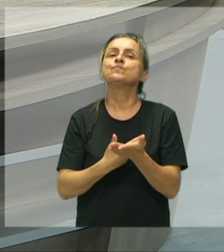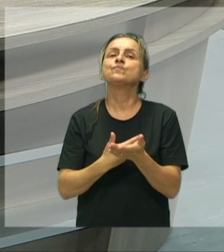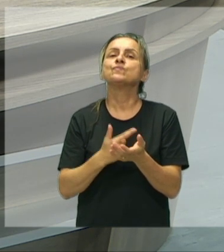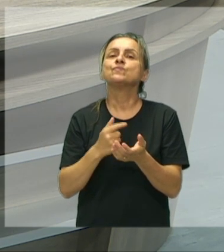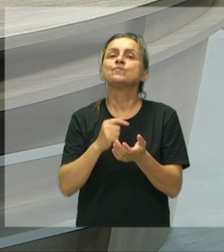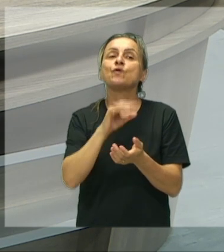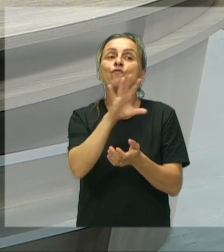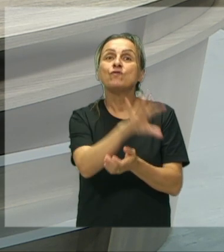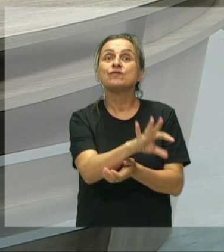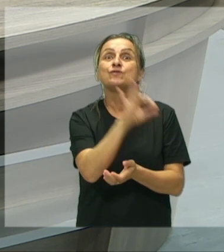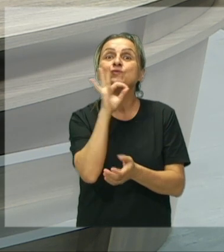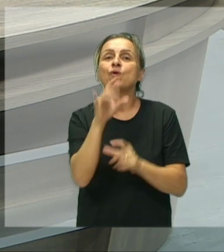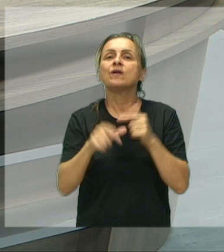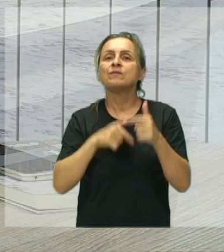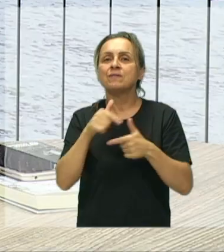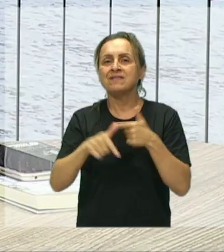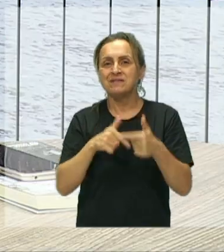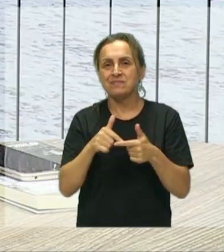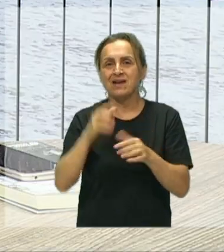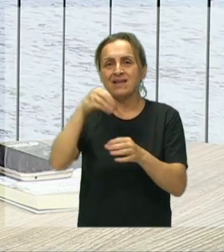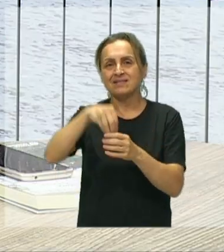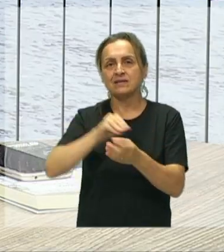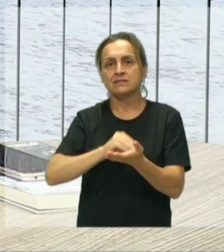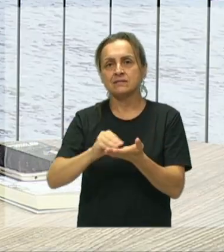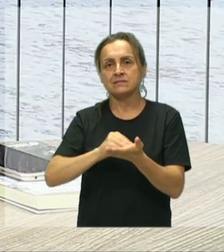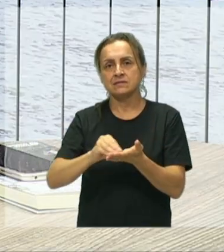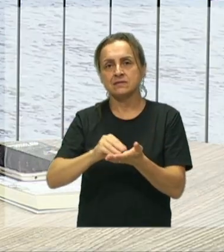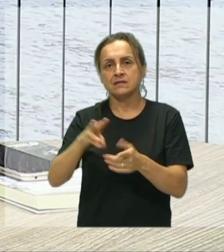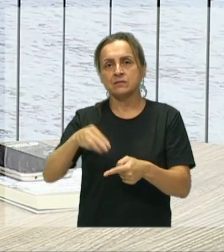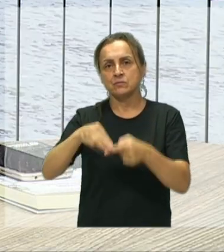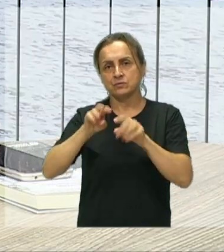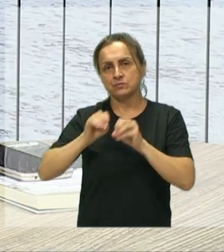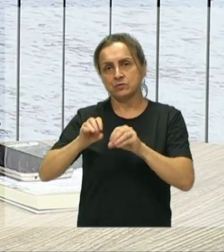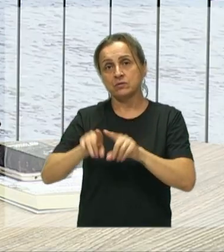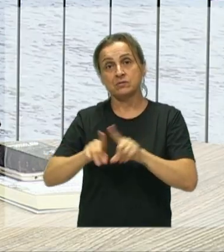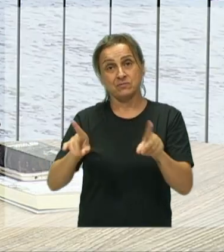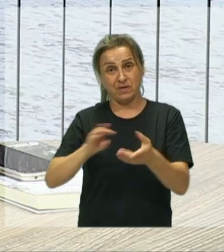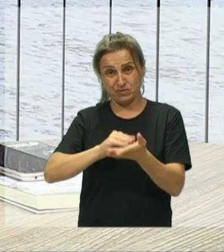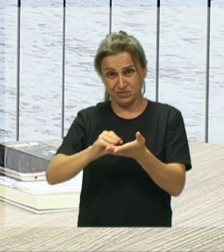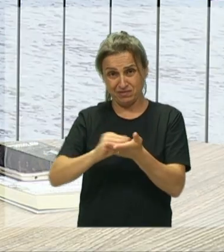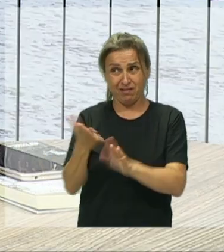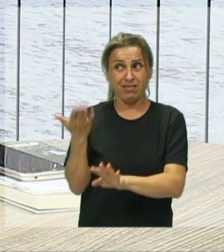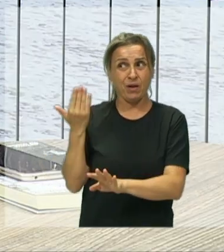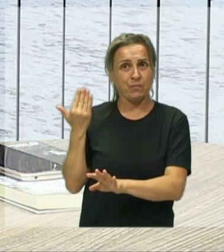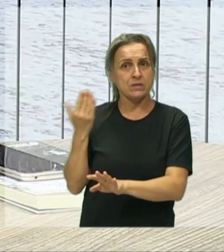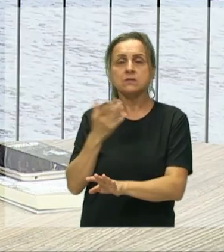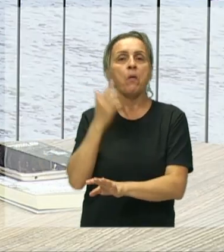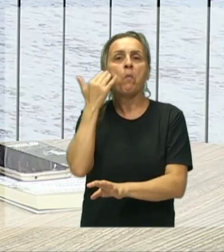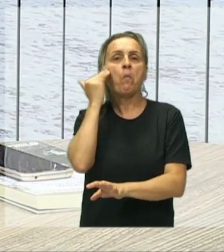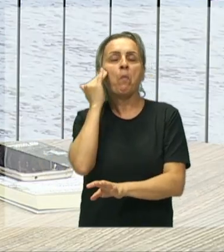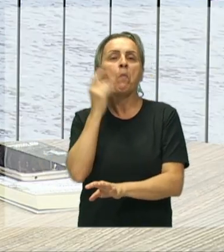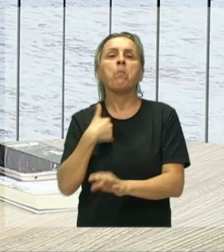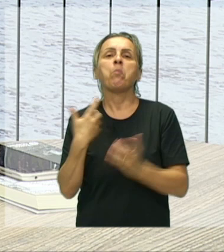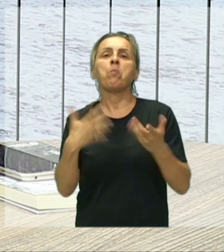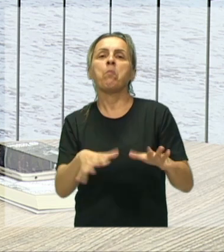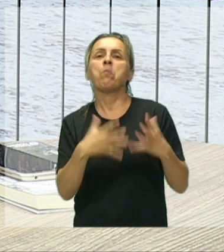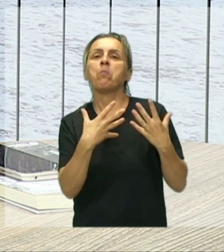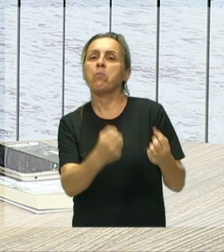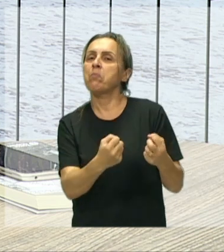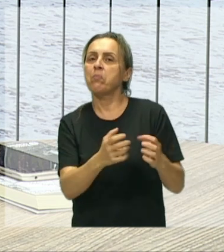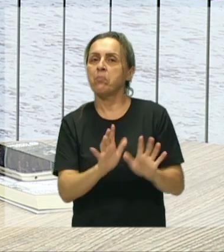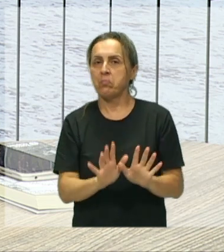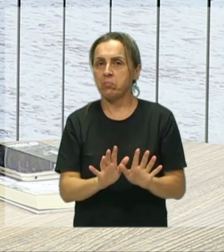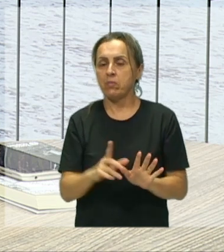secretário de Educação da época não entendeu assim, né? Não sei por que motivos. E ele continua, né? Aí, alguns professores da